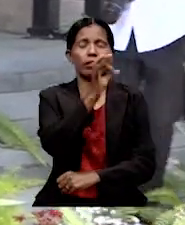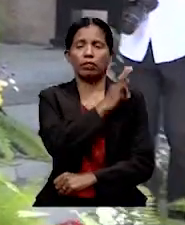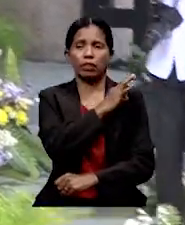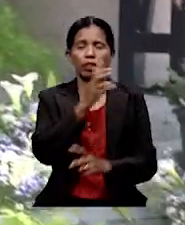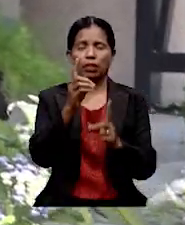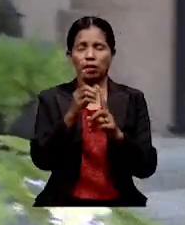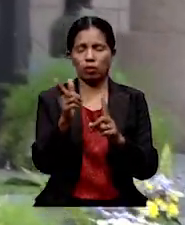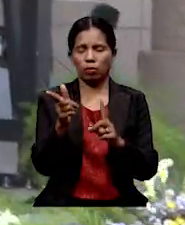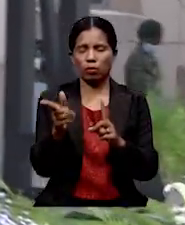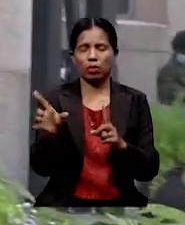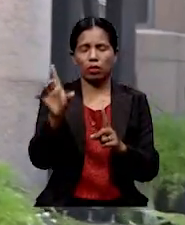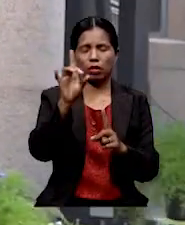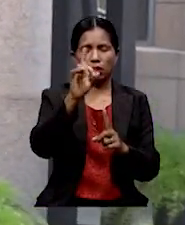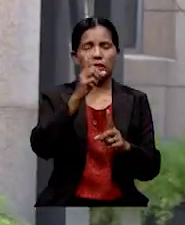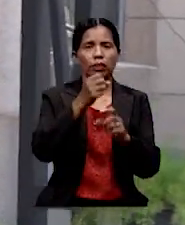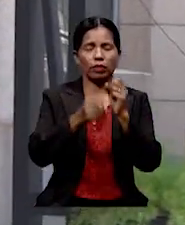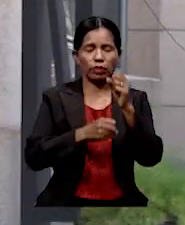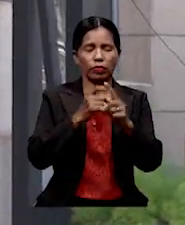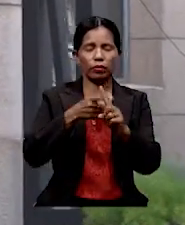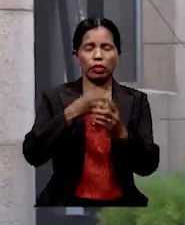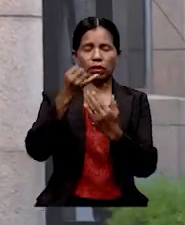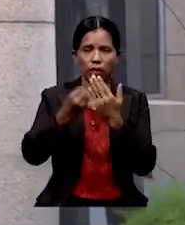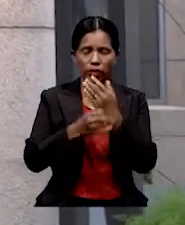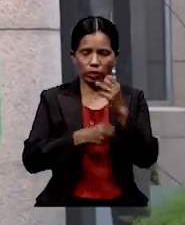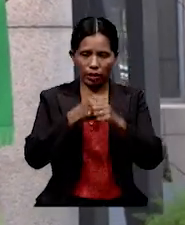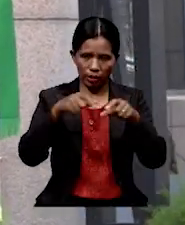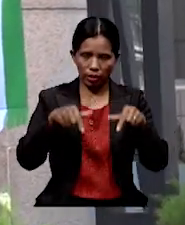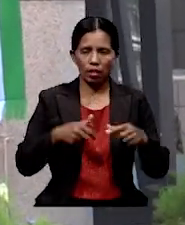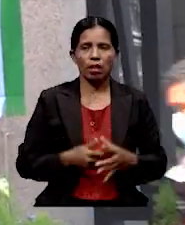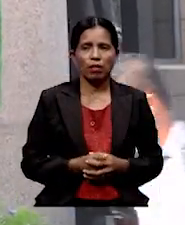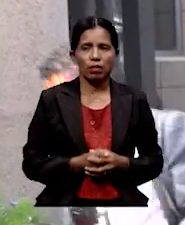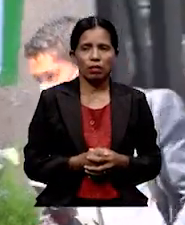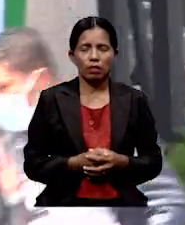Resinualu Fulan Janeiro, Tinangne. Bem-vinda, Ximenes, Aniceto Leite, GMN.